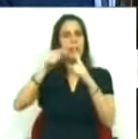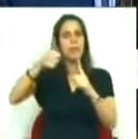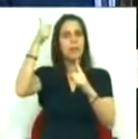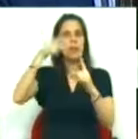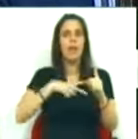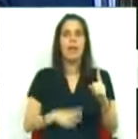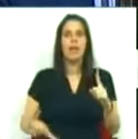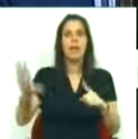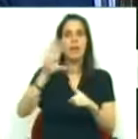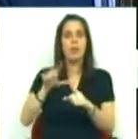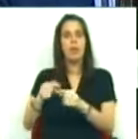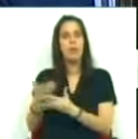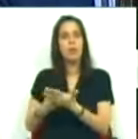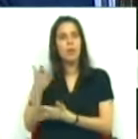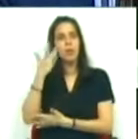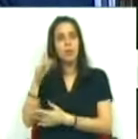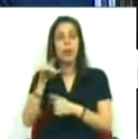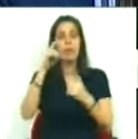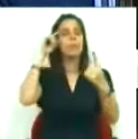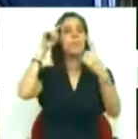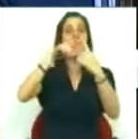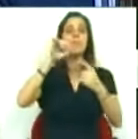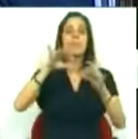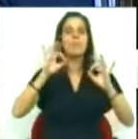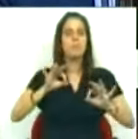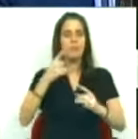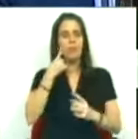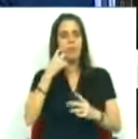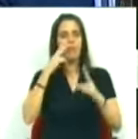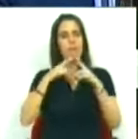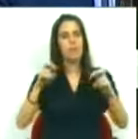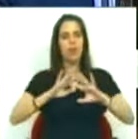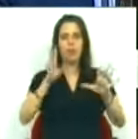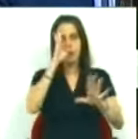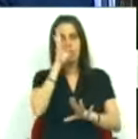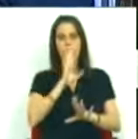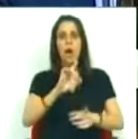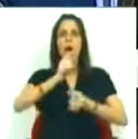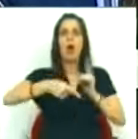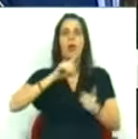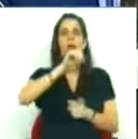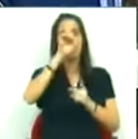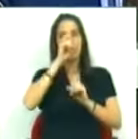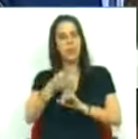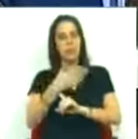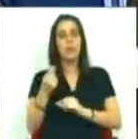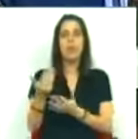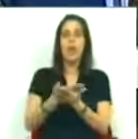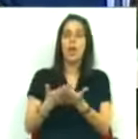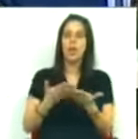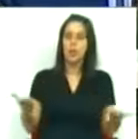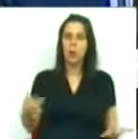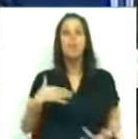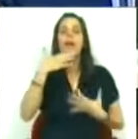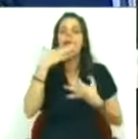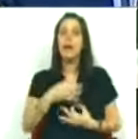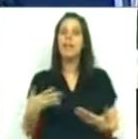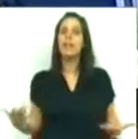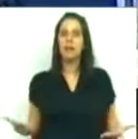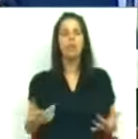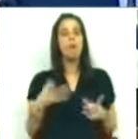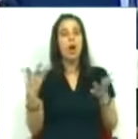nacional. Em sede de negócios estrangeiros, esse desígnio está claramente identificado na questão da diplomacia económica. Acreditamos